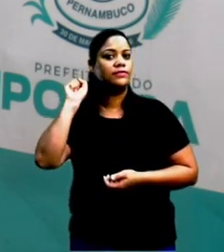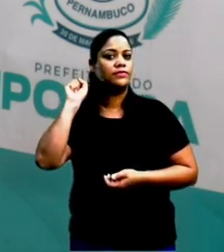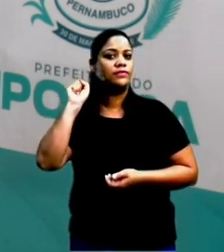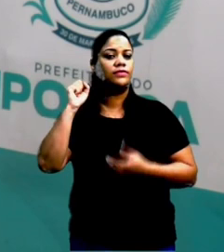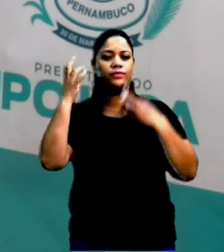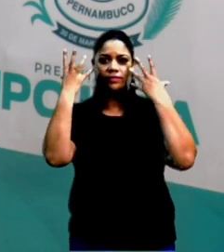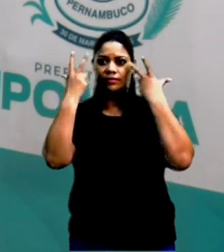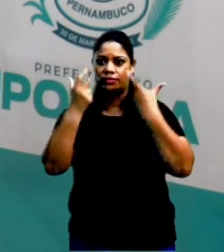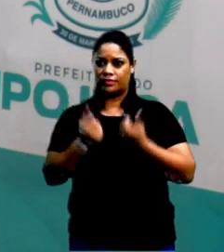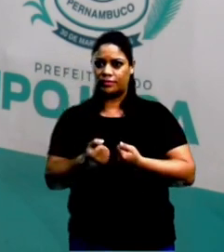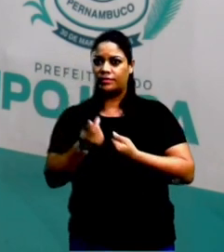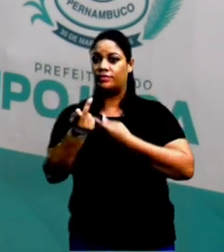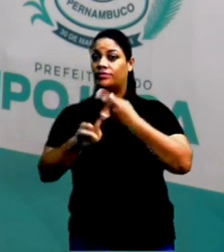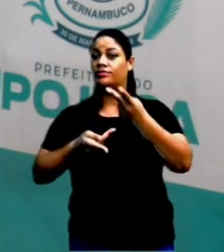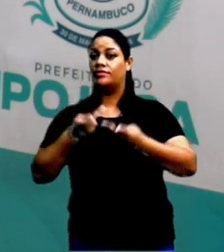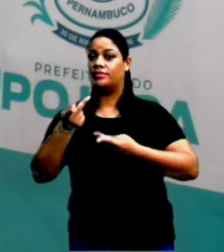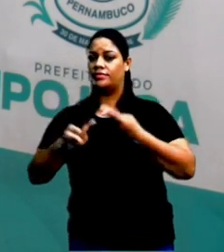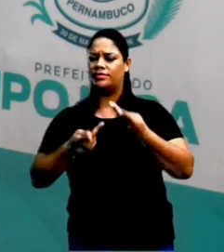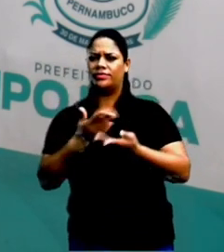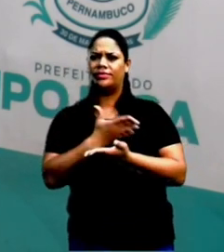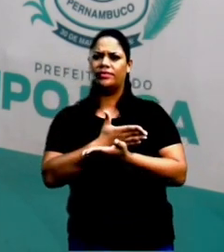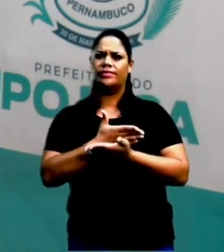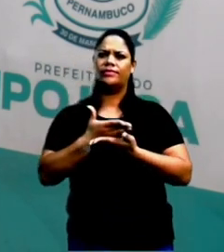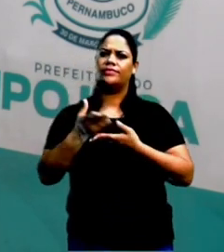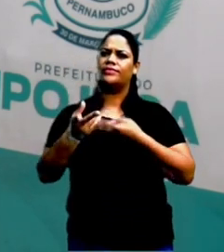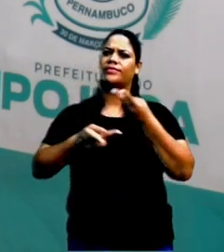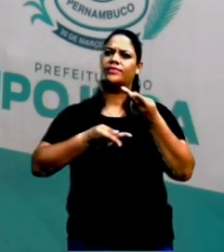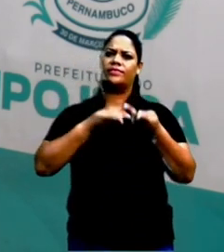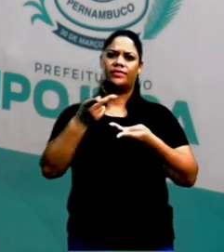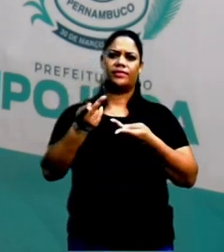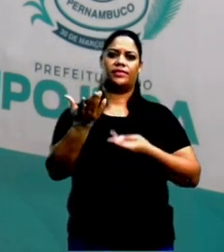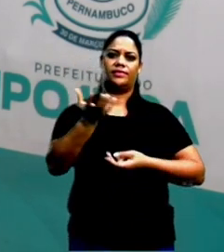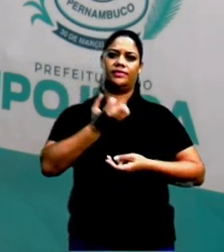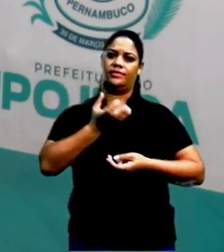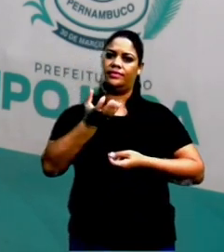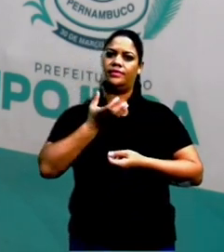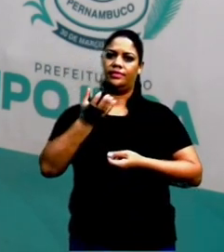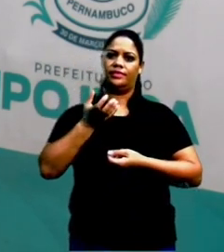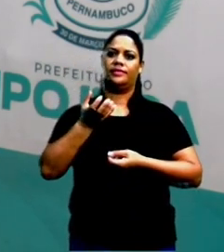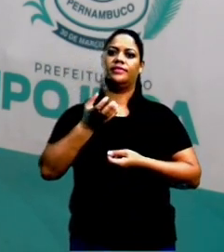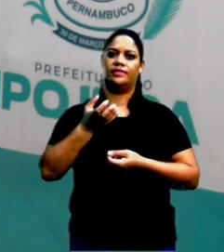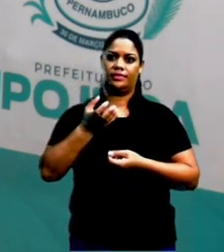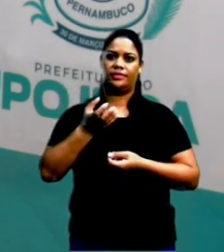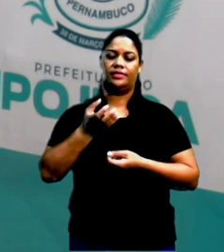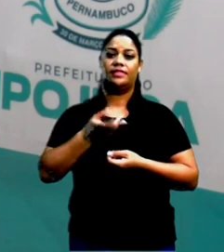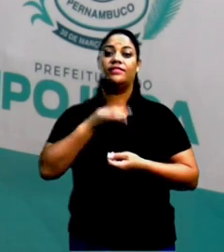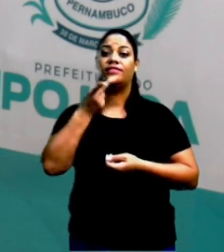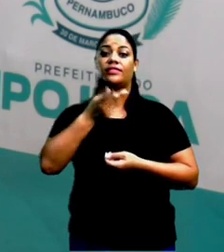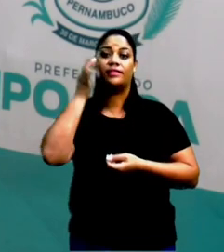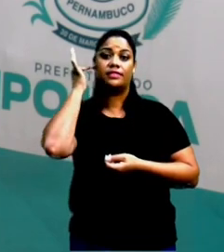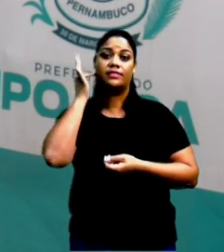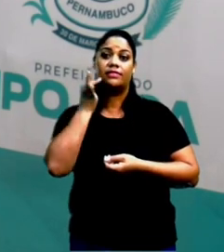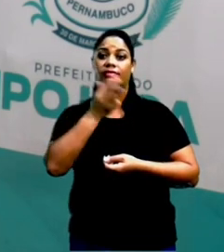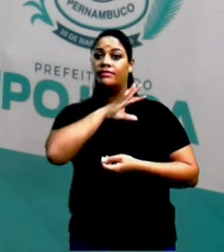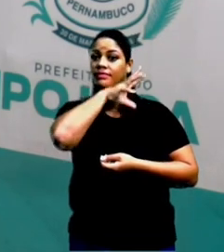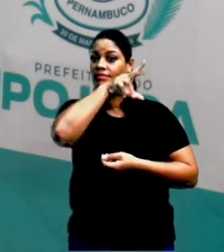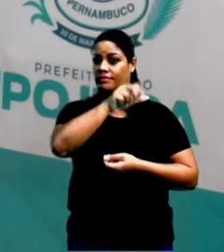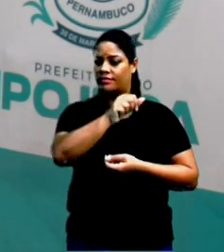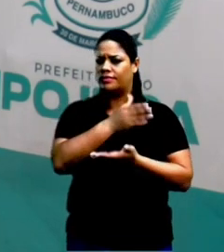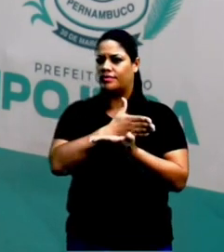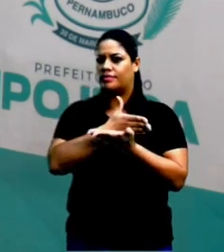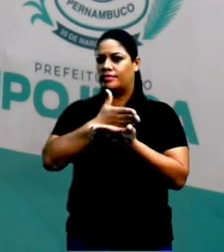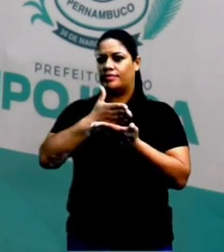animais falavam e começou a dizer aquilo que ele queria, falar para a leoa. Então, quando ele